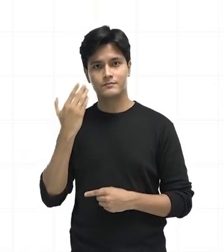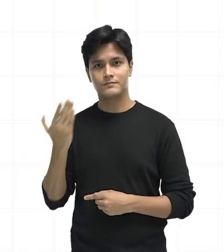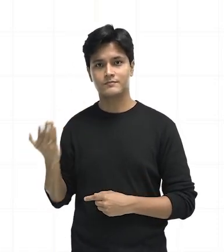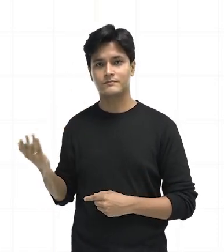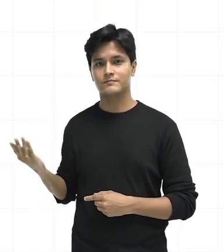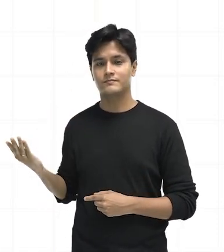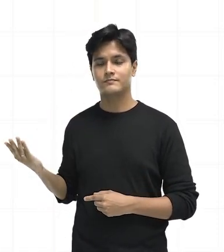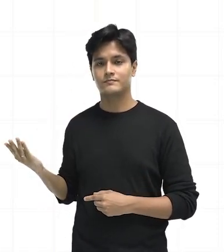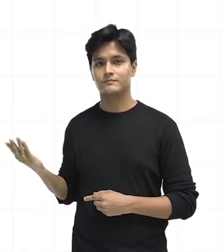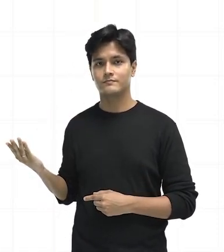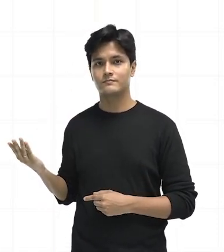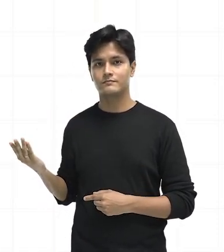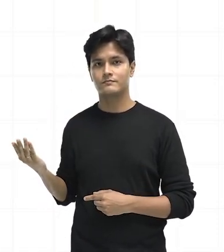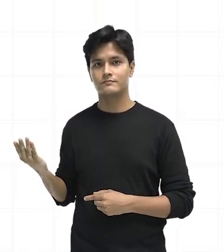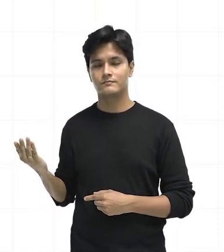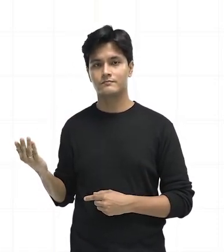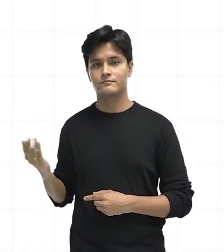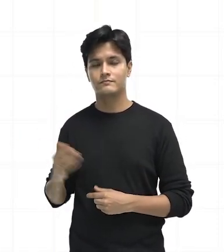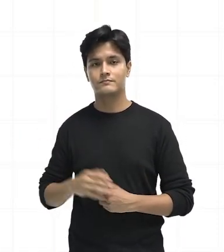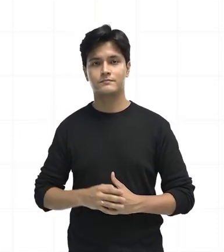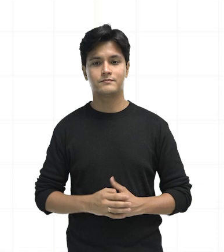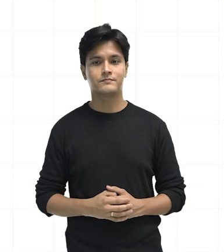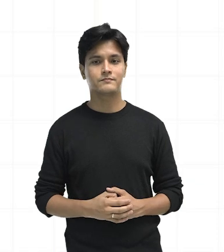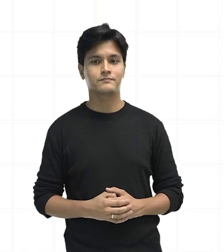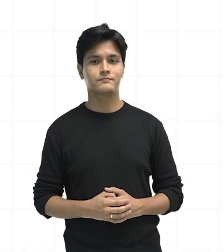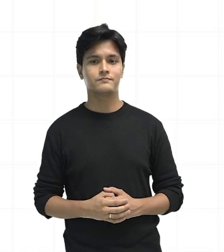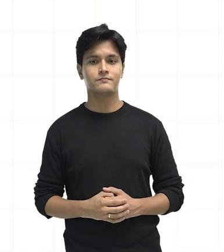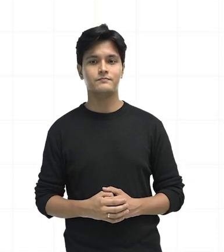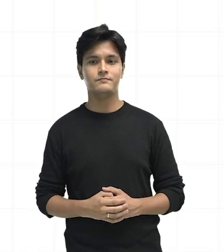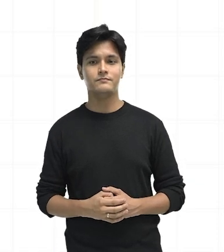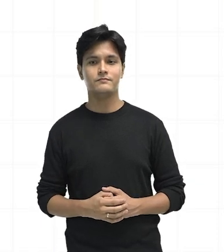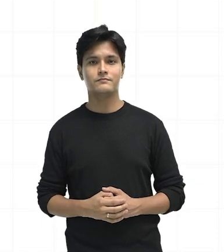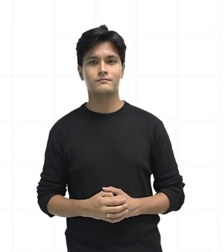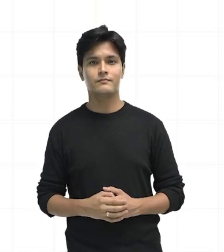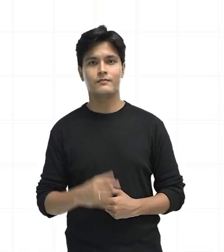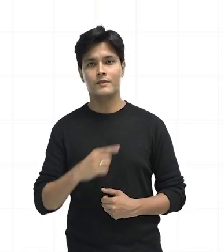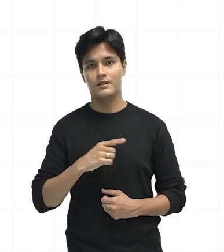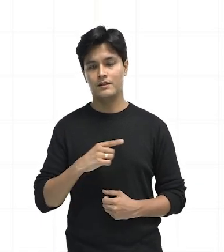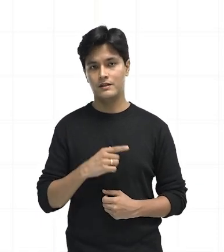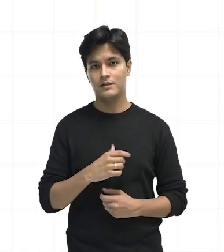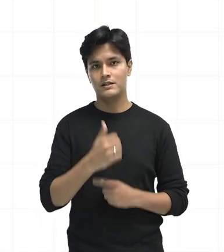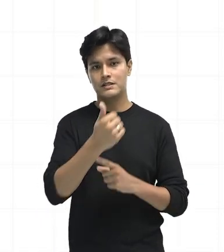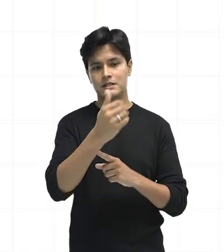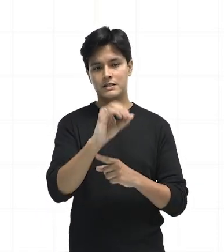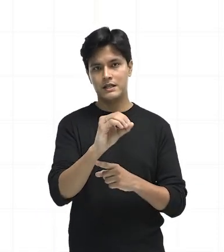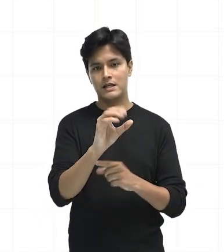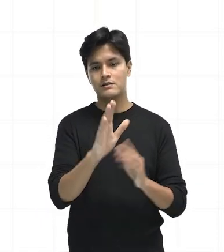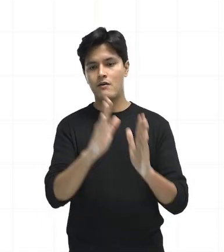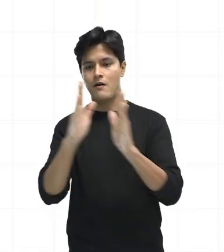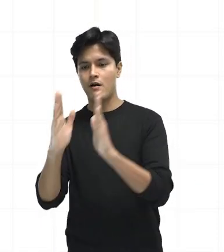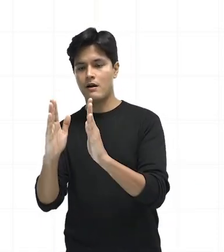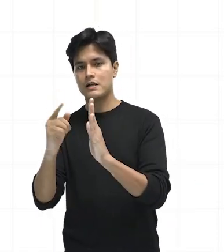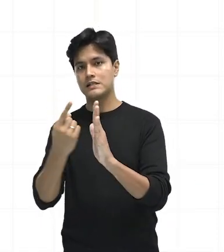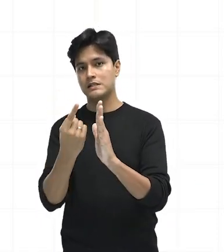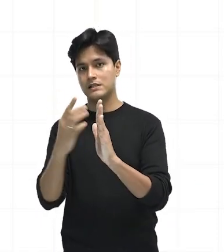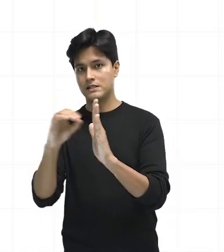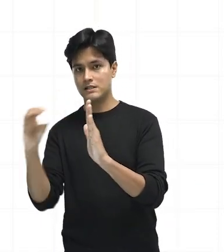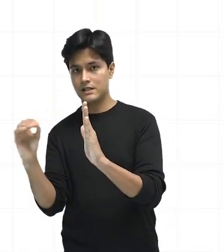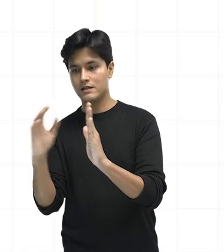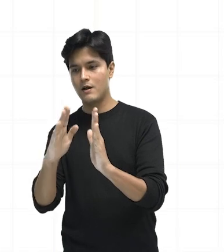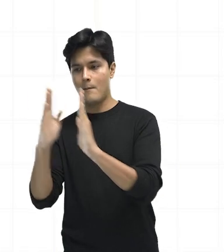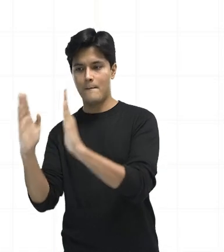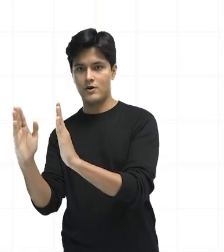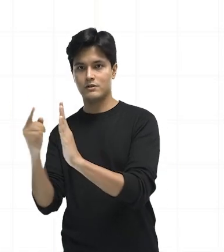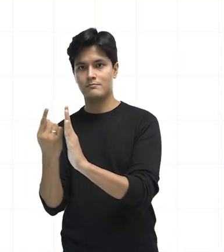gente pode entender dessa forma: 10, 100 e 1000, tá? Nós já sabemos, por exemplo, quando eu